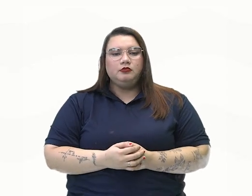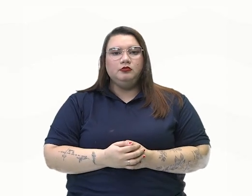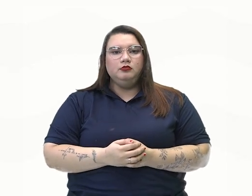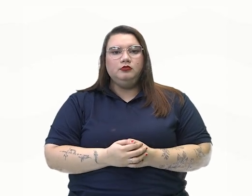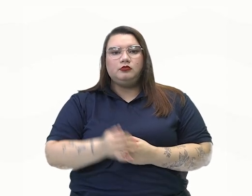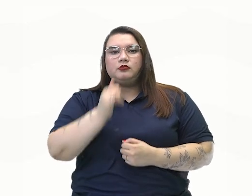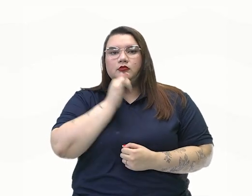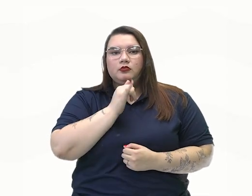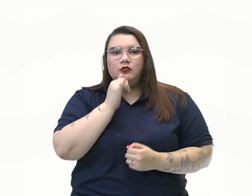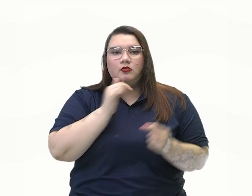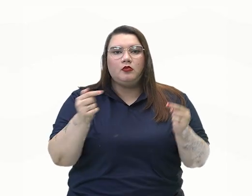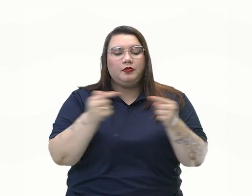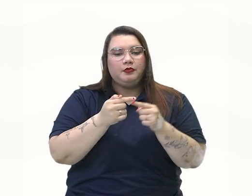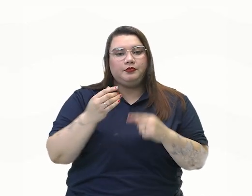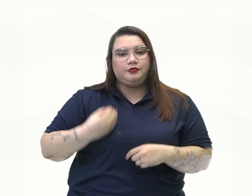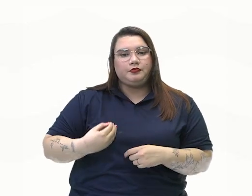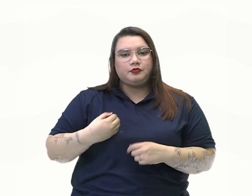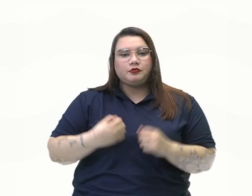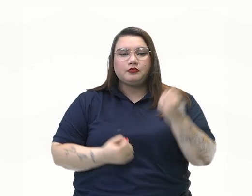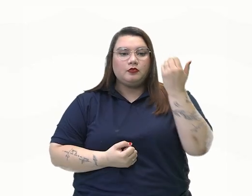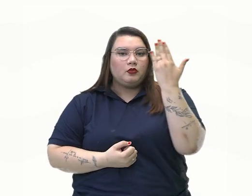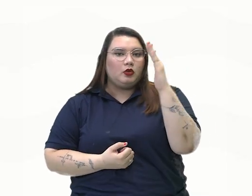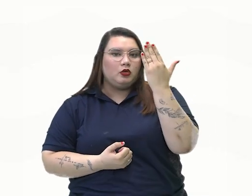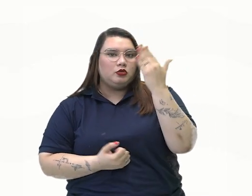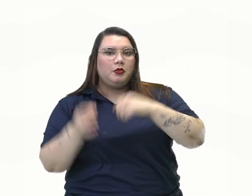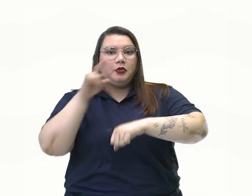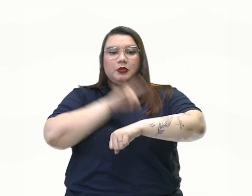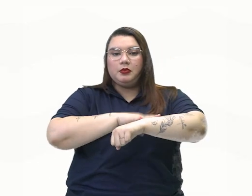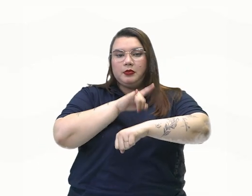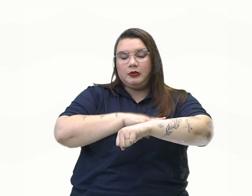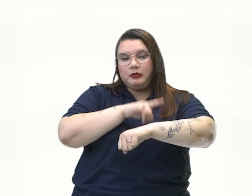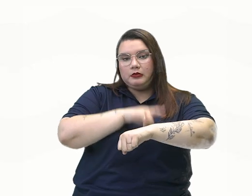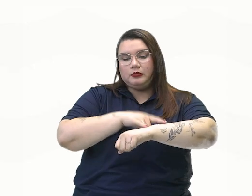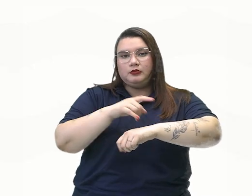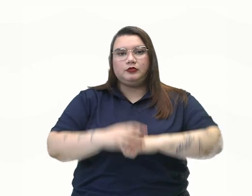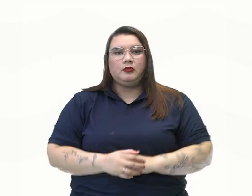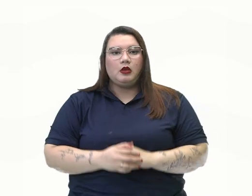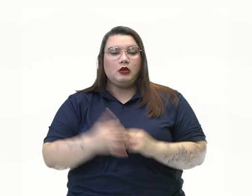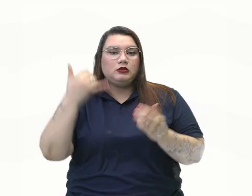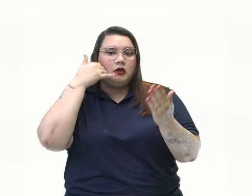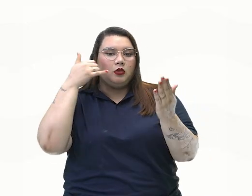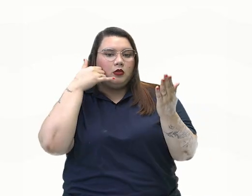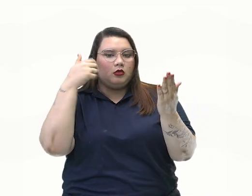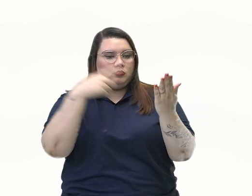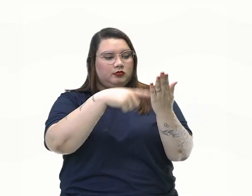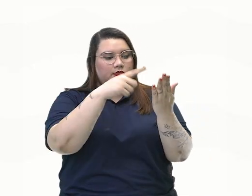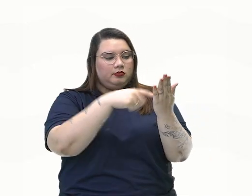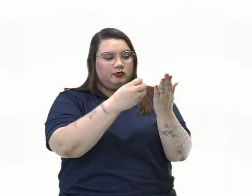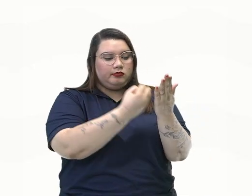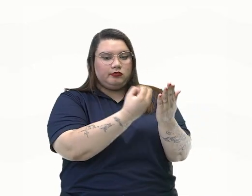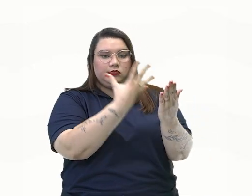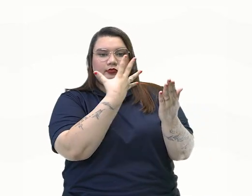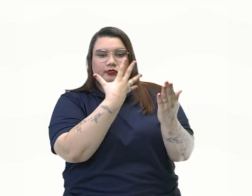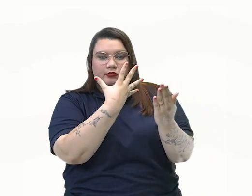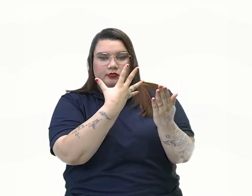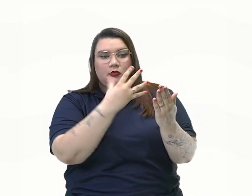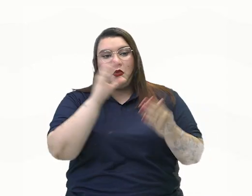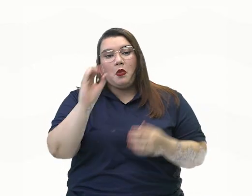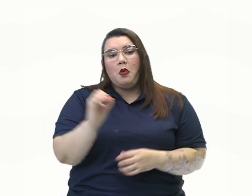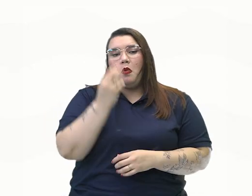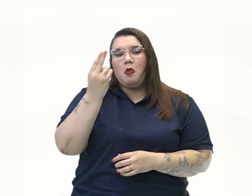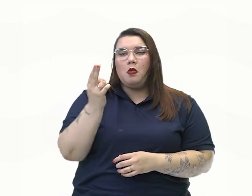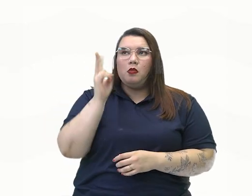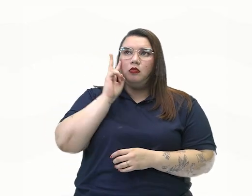volta. Exemplo do cotidiano: o espelho do banheiro, a tela do celular refletindo